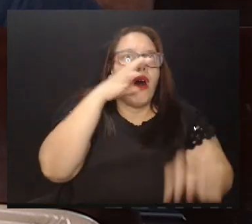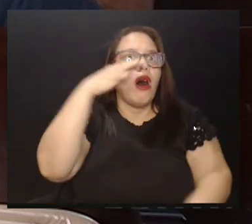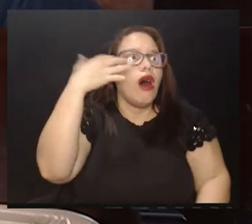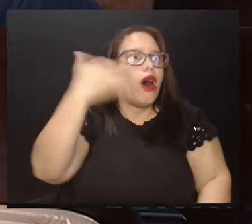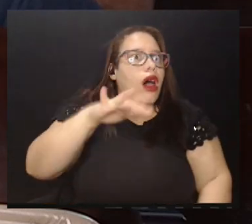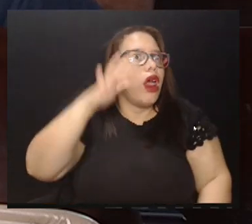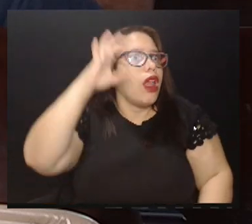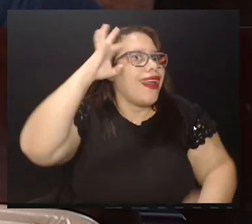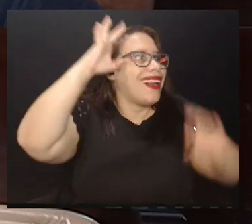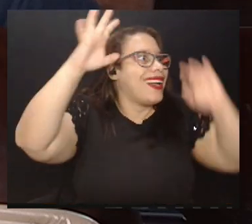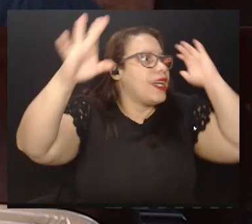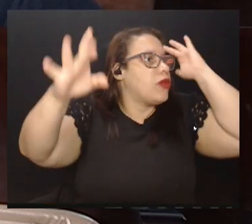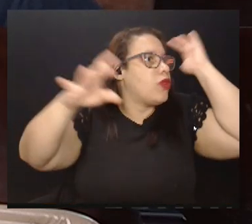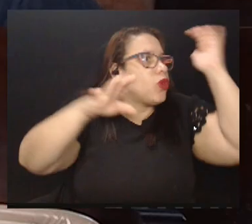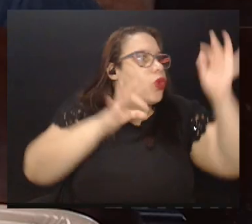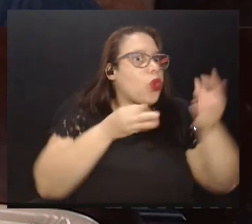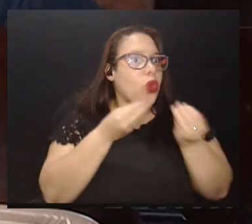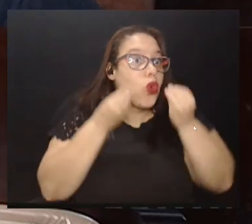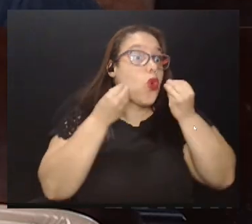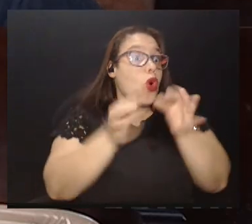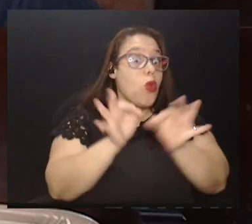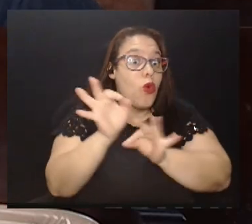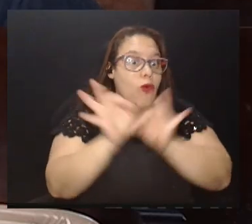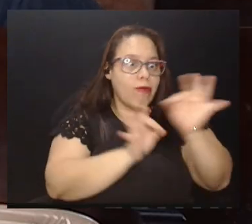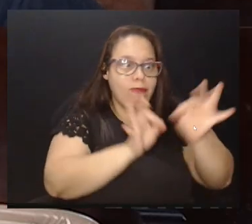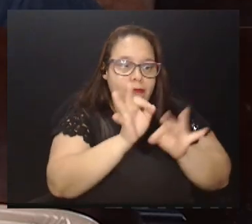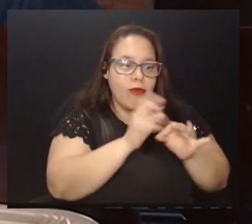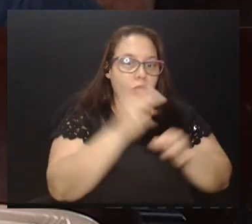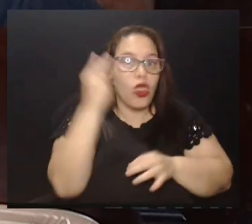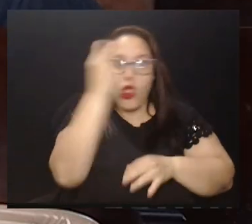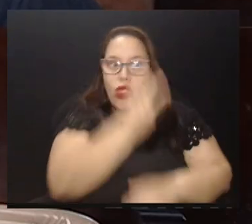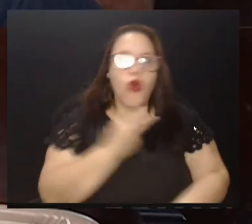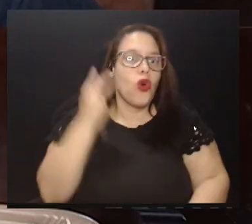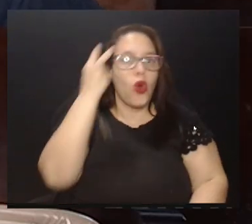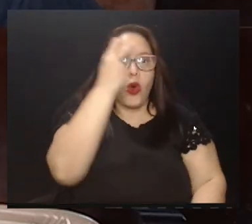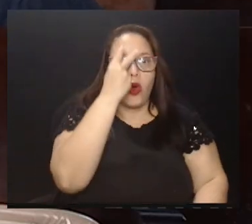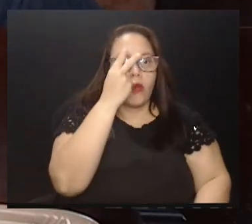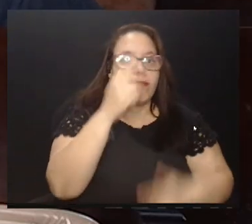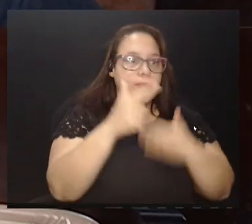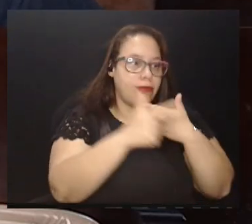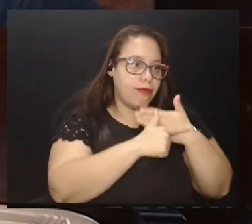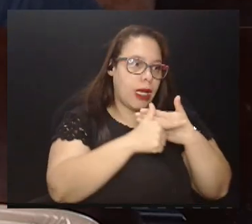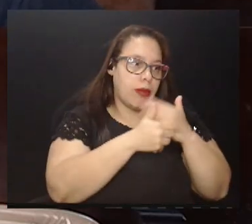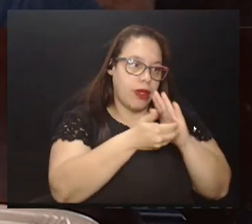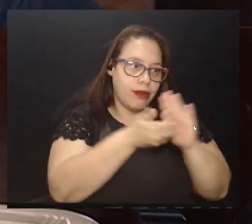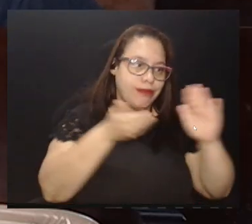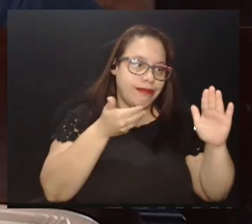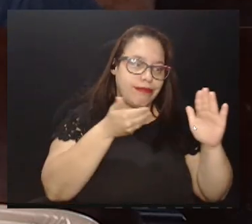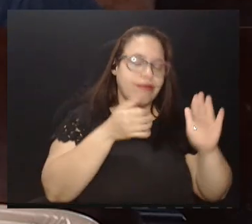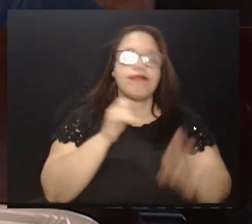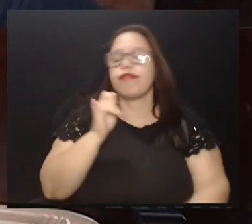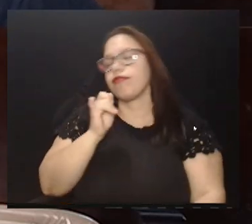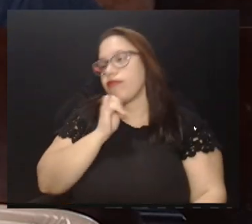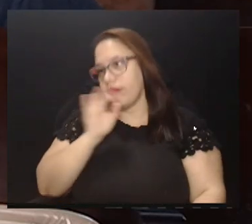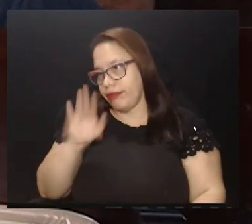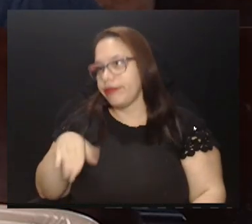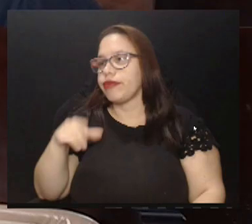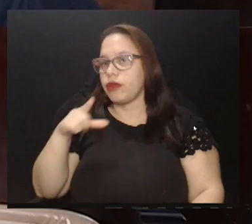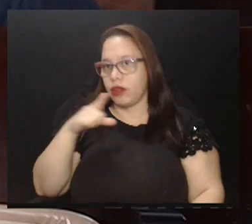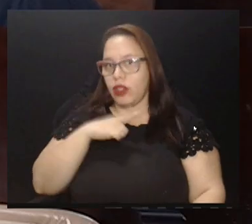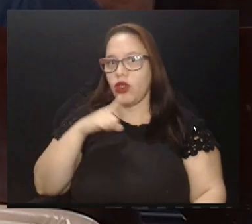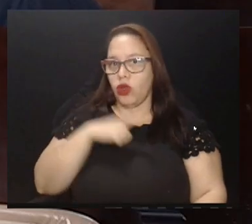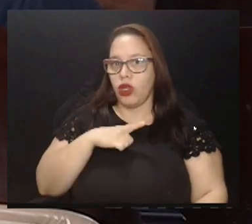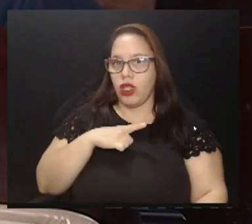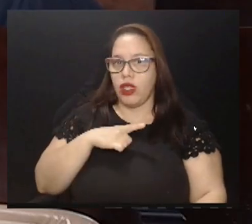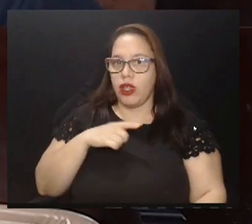dá para aquele filme de 2 horas sair do papel, né? Sim, eu tenho, por exemplo, um filme chamado Atriz, né? Que eu